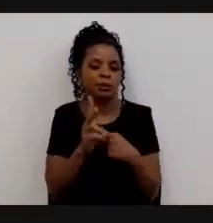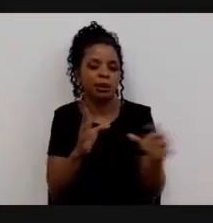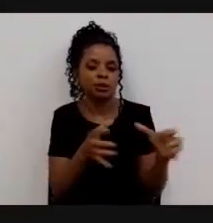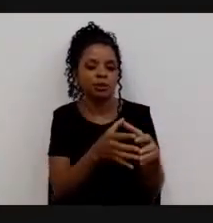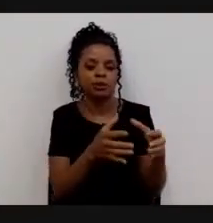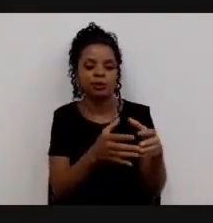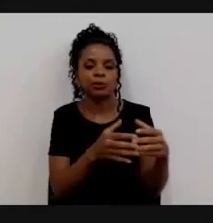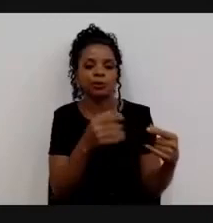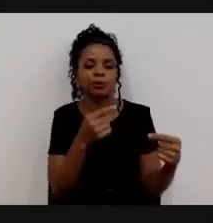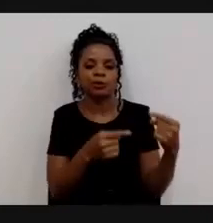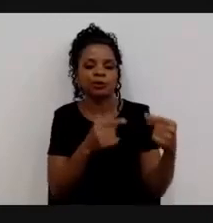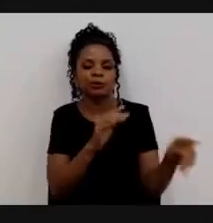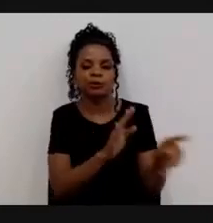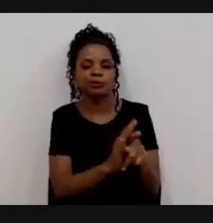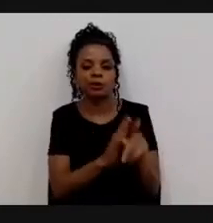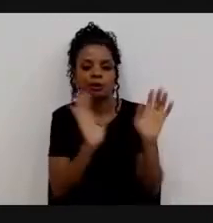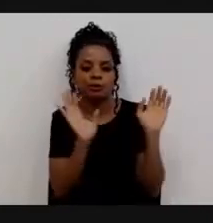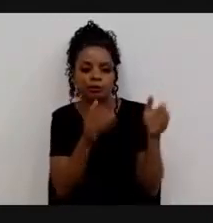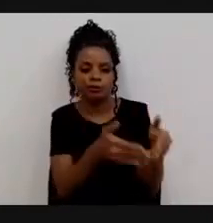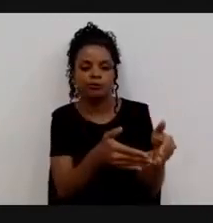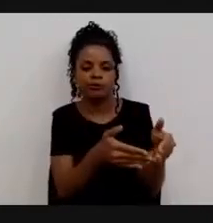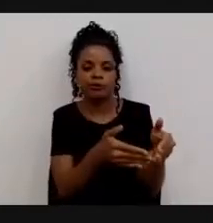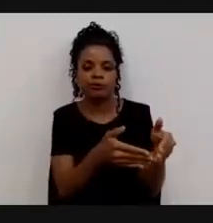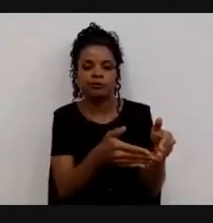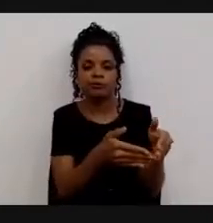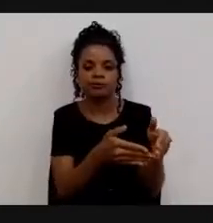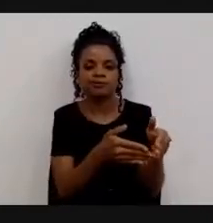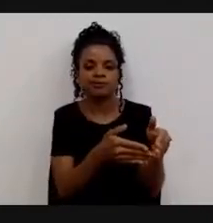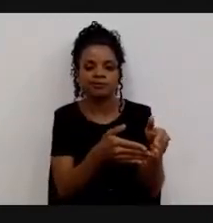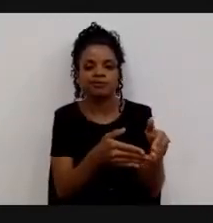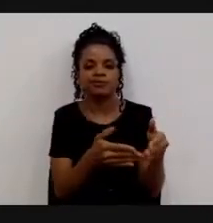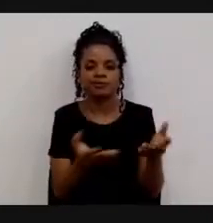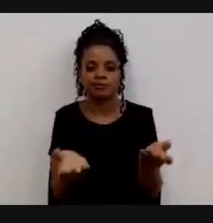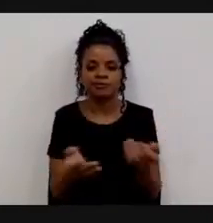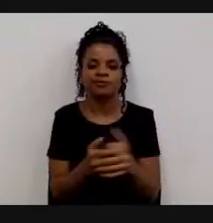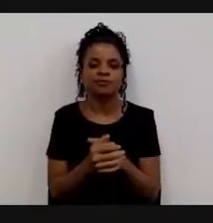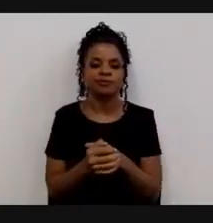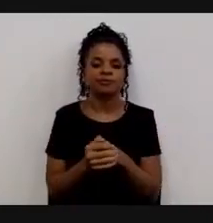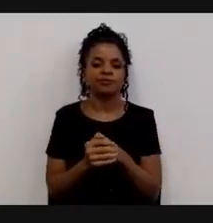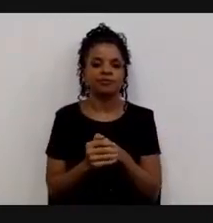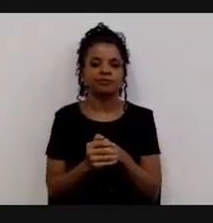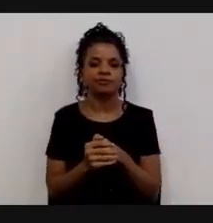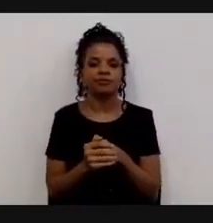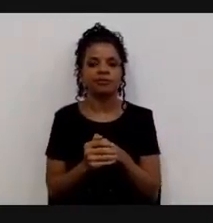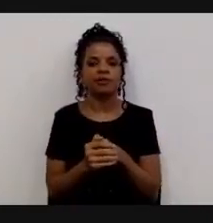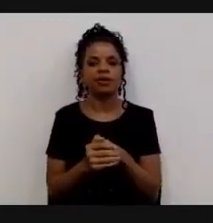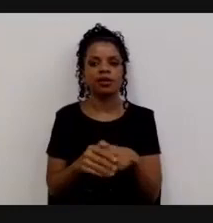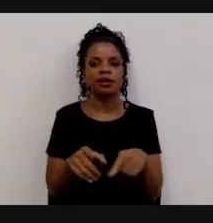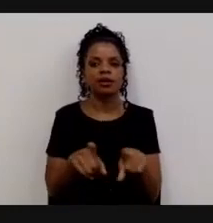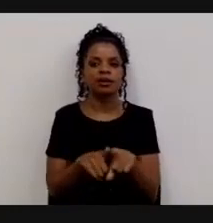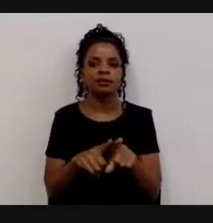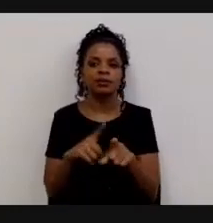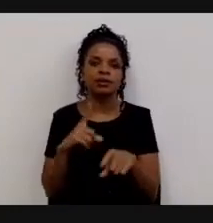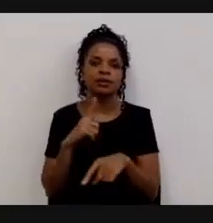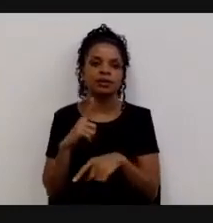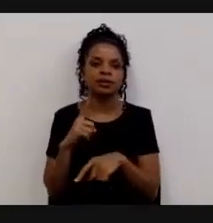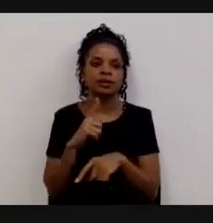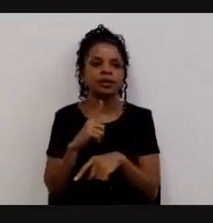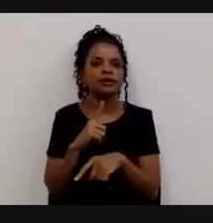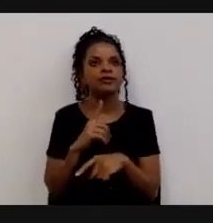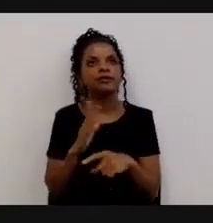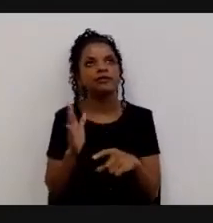São questionamentos que são justos serem feitos, serem colocados. Assim como houve um cuidado na